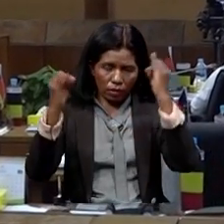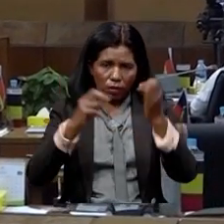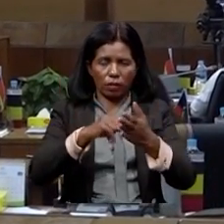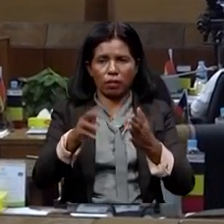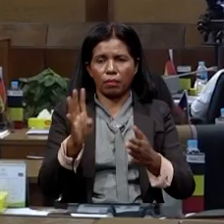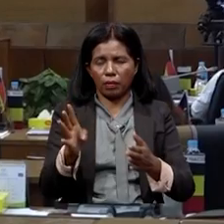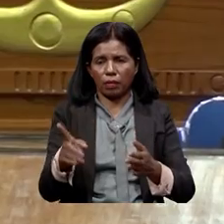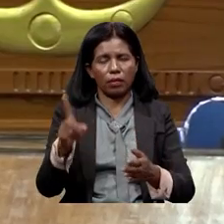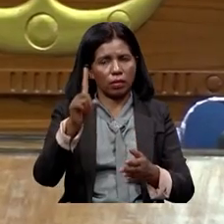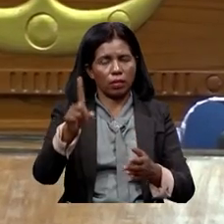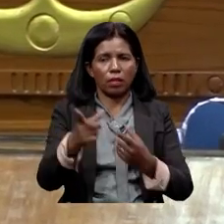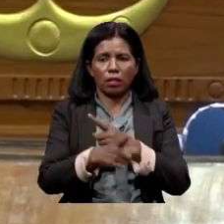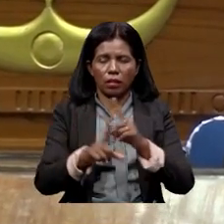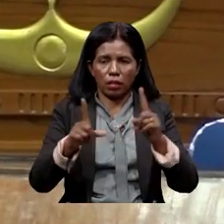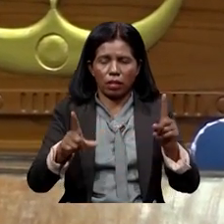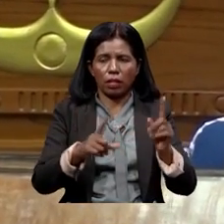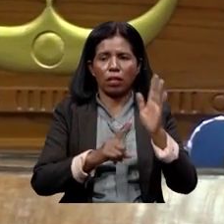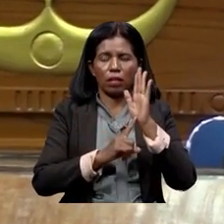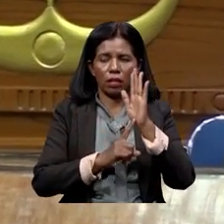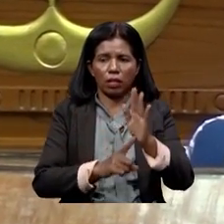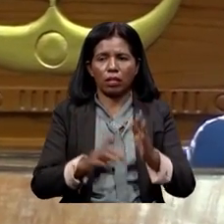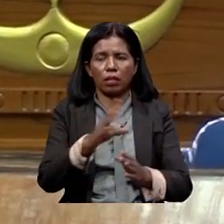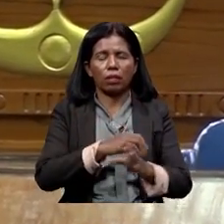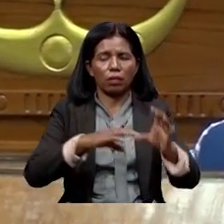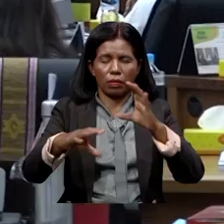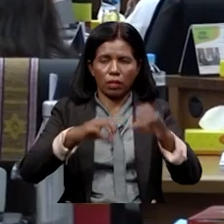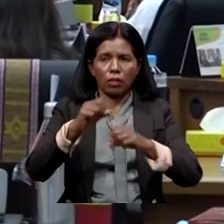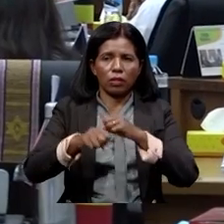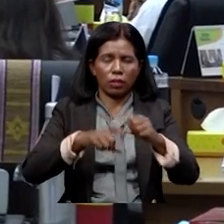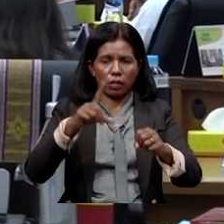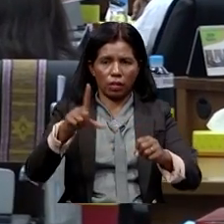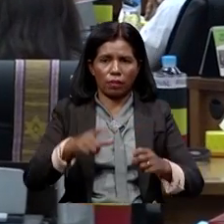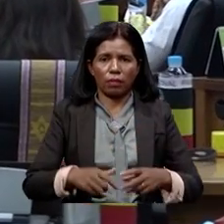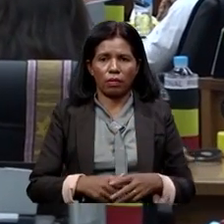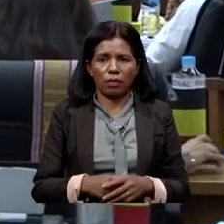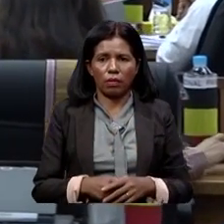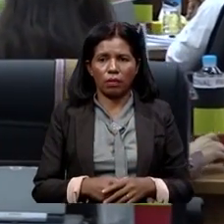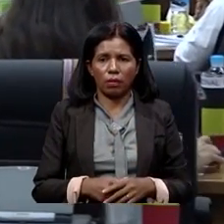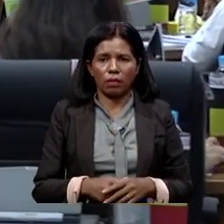100 resingida liberdade imprensa no meio komunikasi sosial Luciano Amaral Marito da Costa GMN.